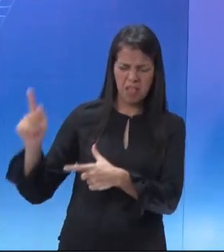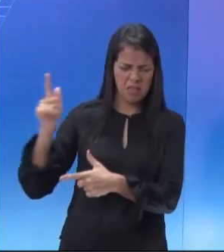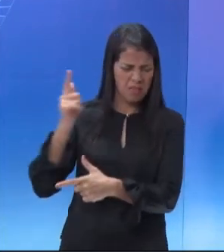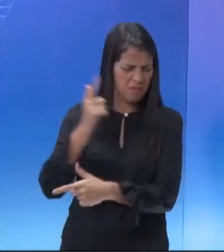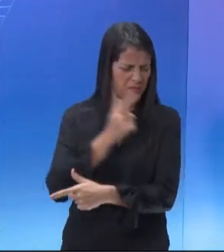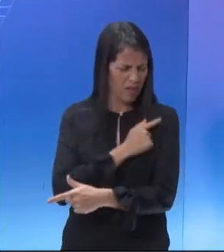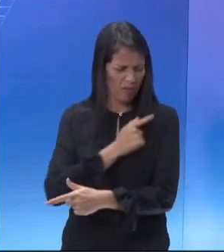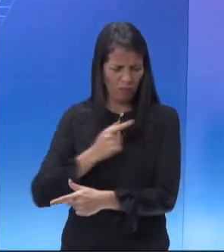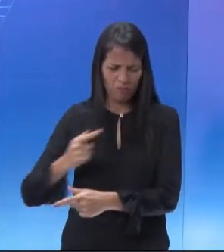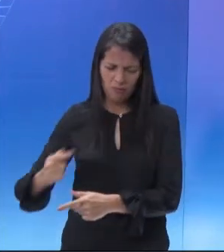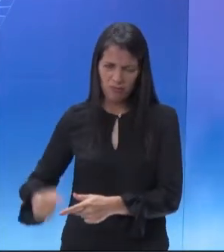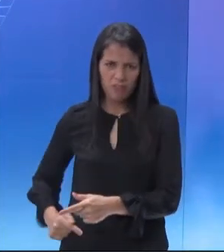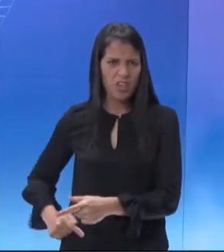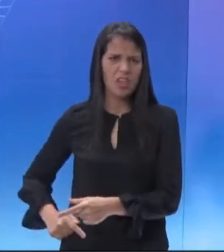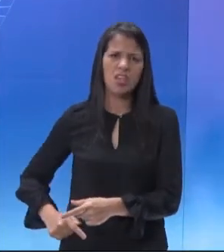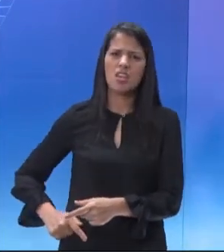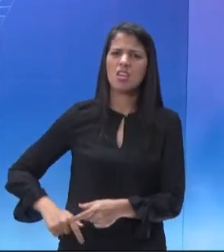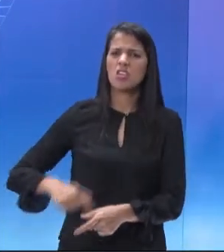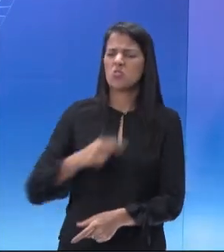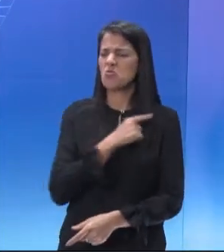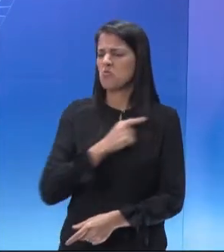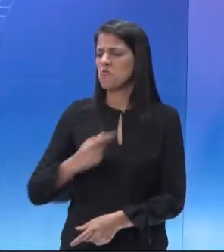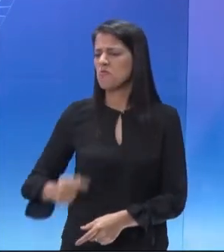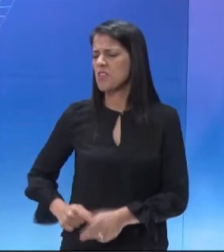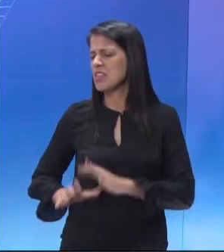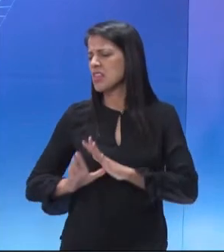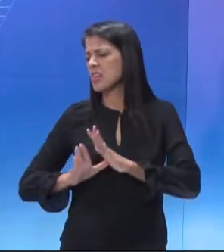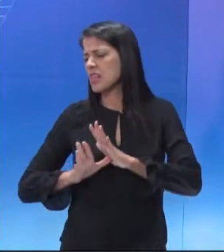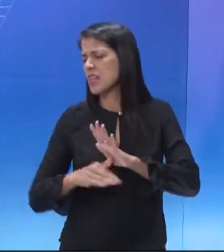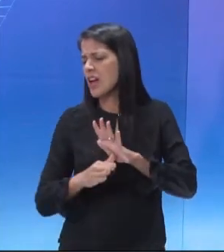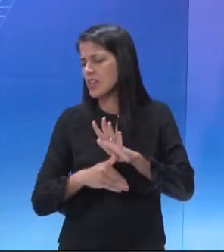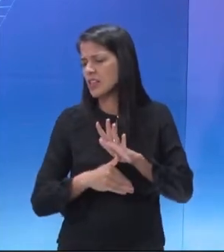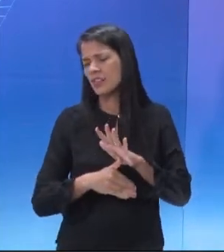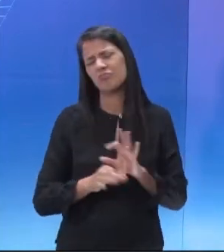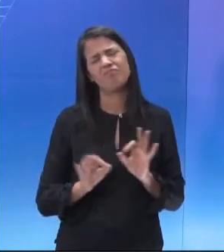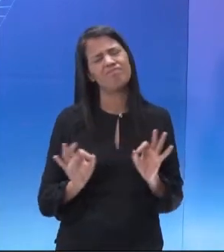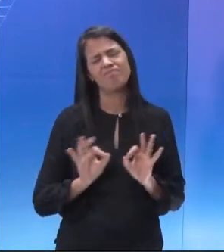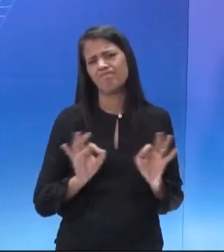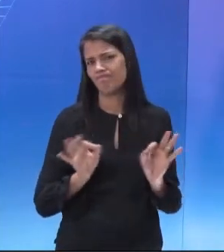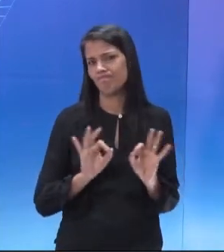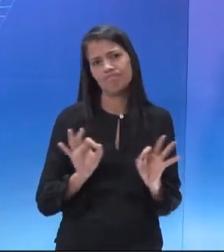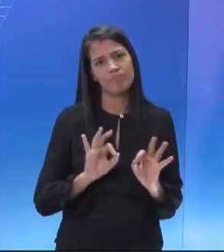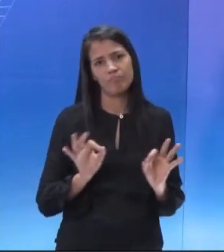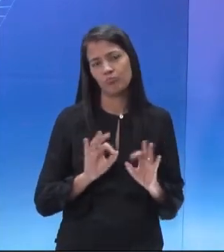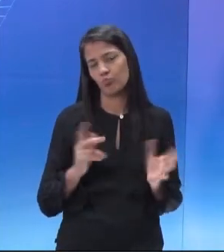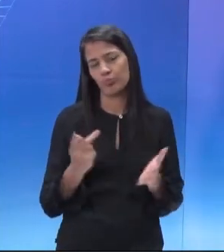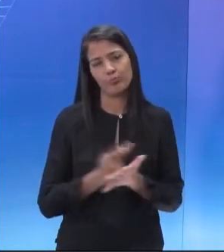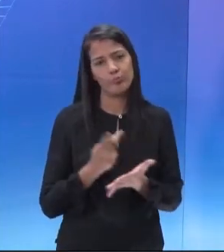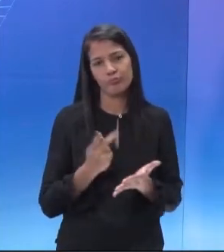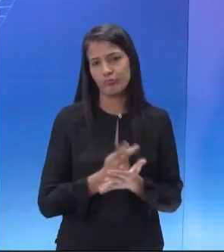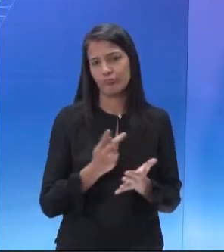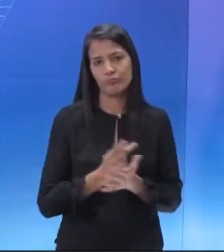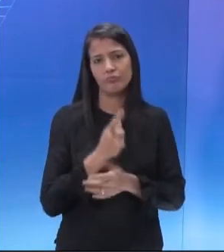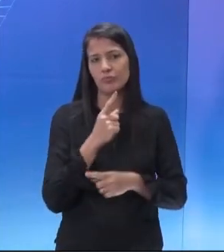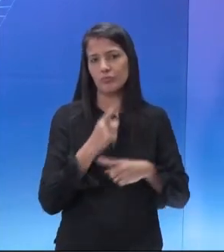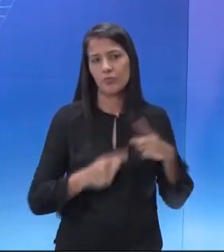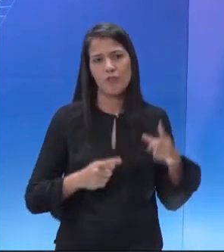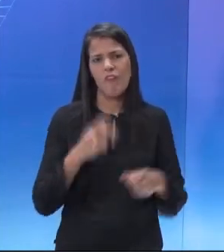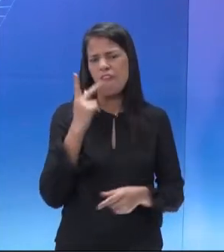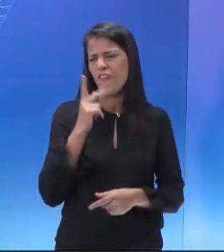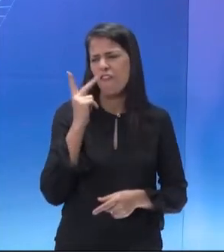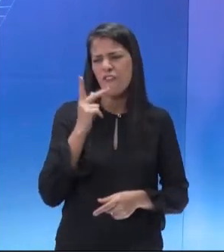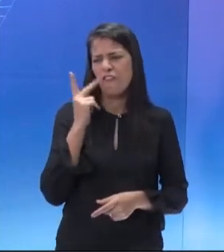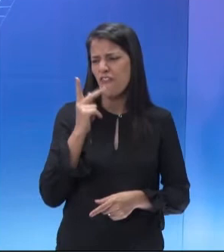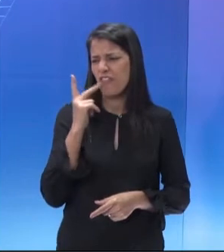responsabilidade. Não diga que a responsabilidade é apenas do outro. Tudo está na conta do governo e o governo gosta de